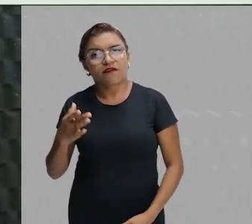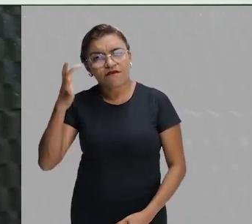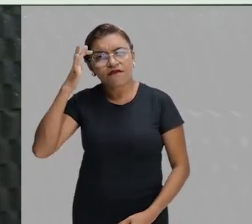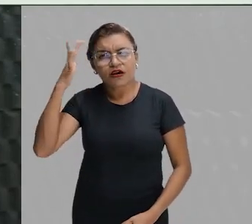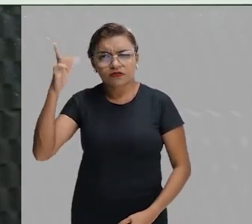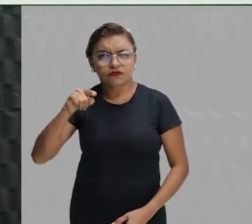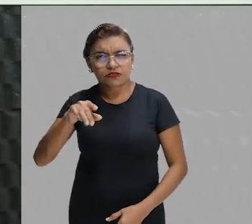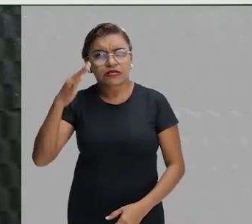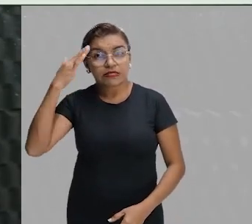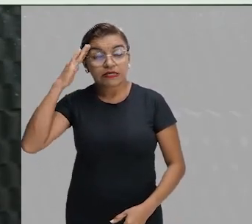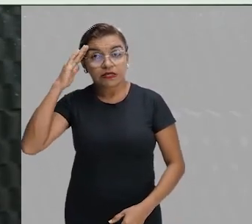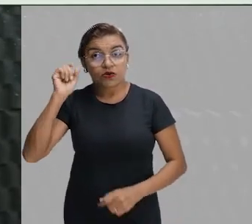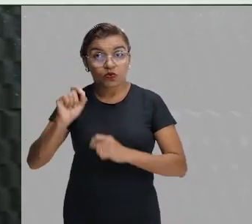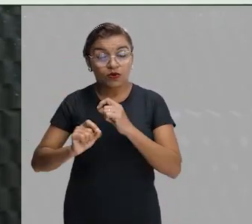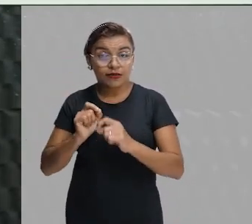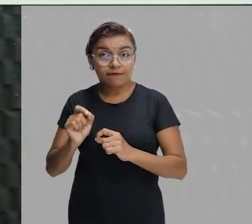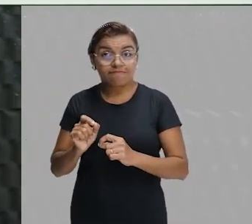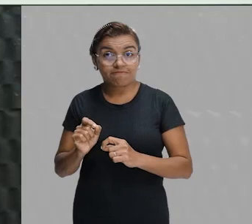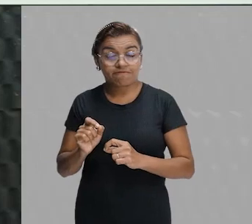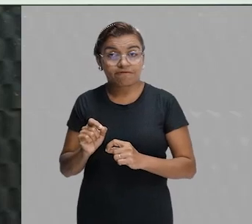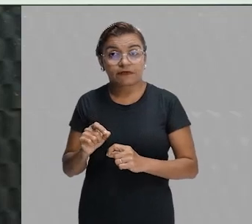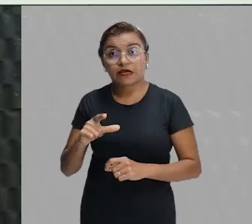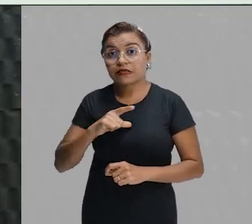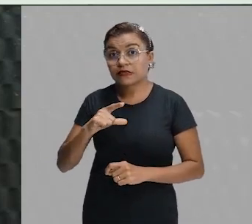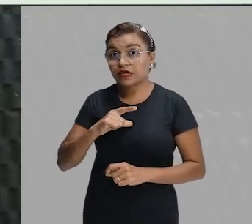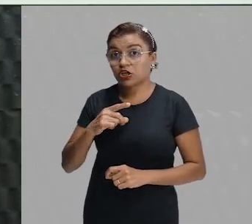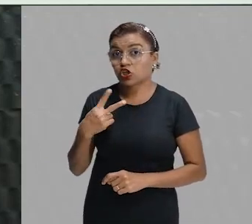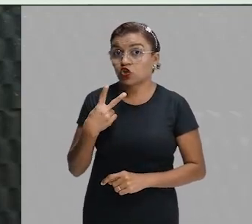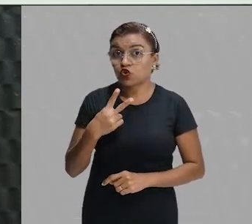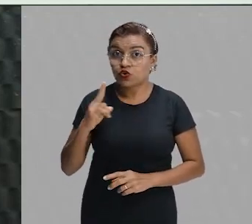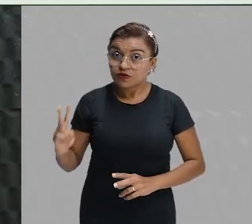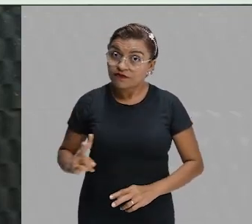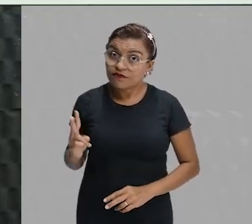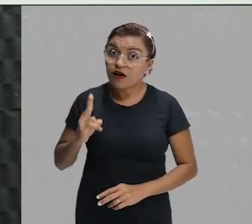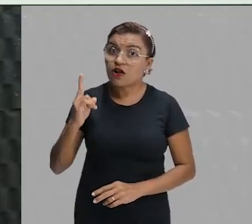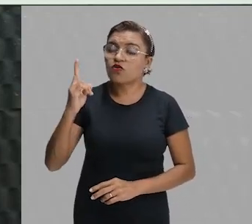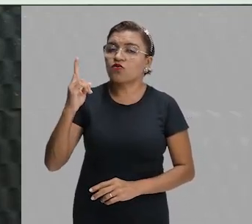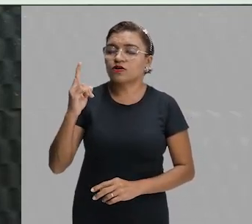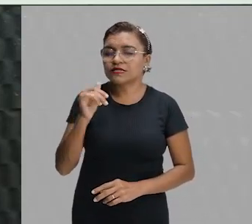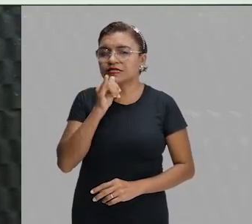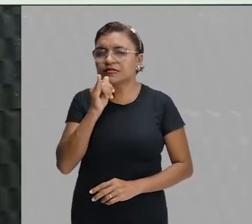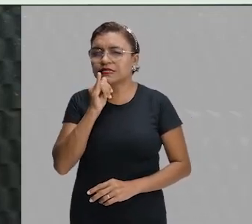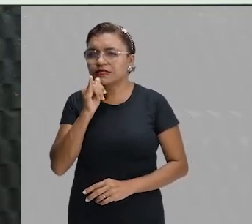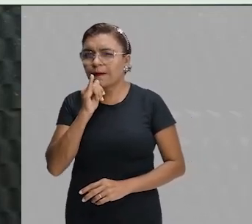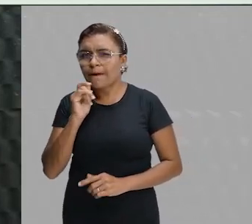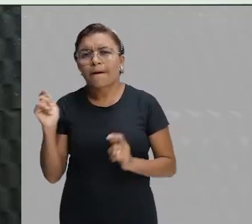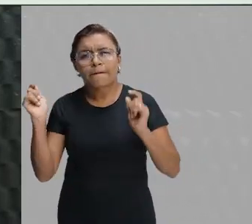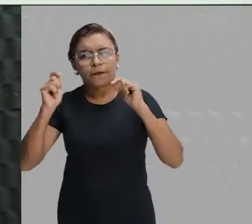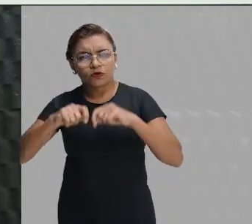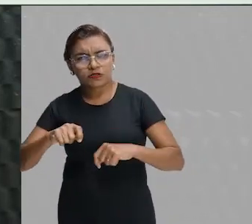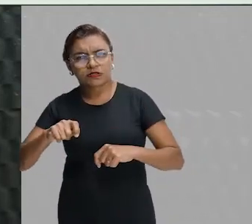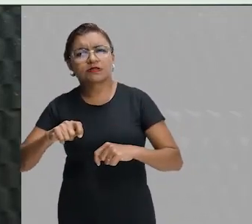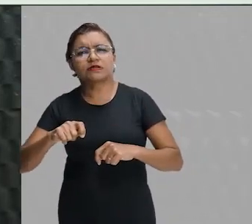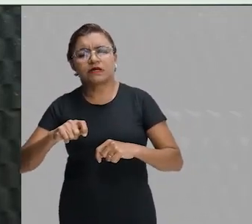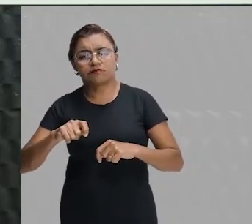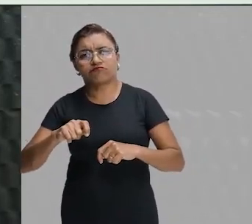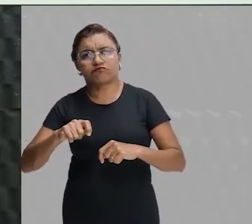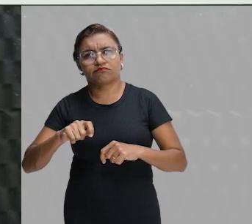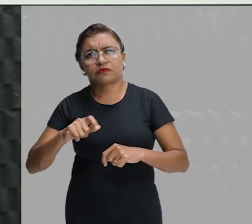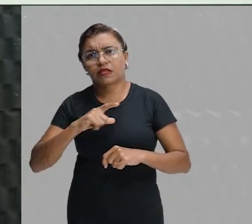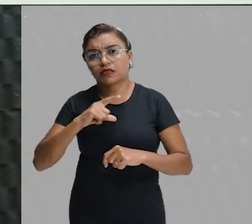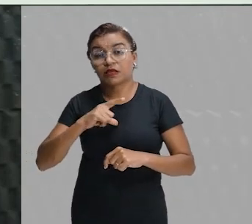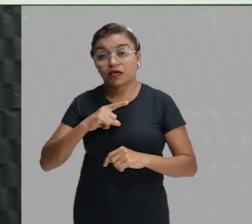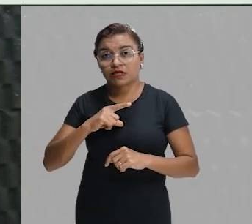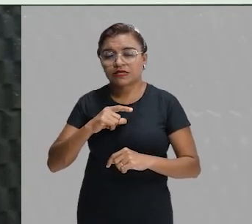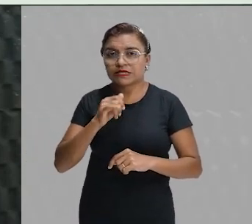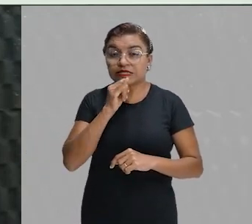estipula que necessariamente você tem apenas dois valores para algo. Você tem a possibilidade apenas binária para alguma coisa.